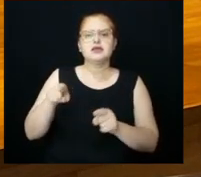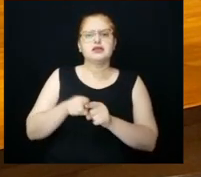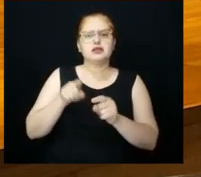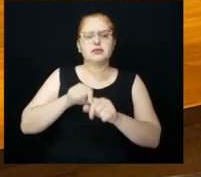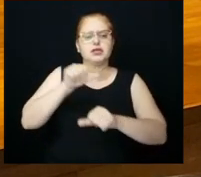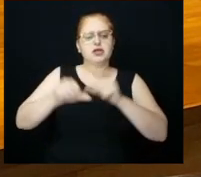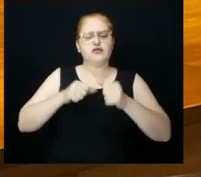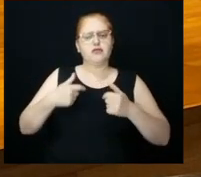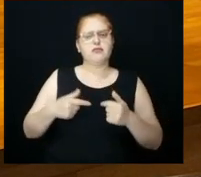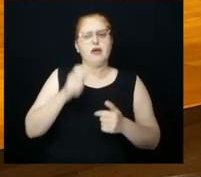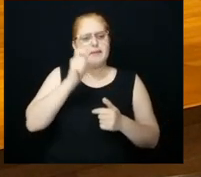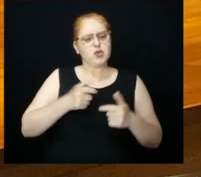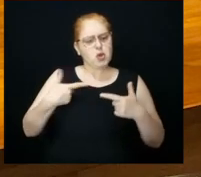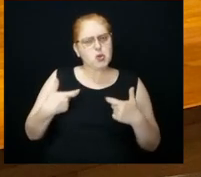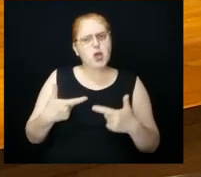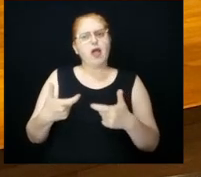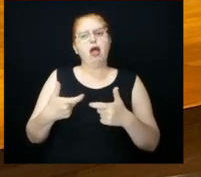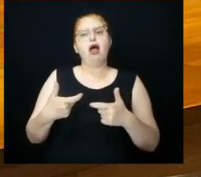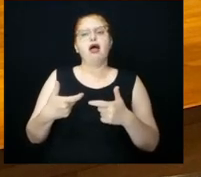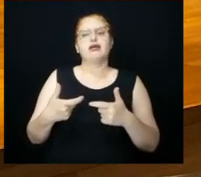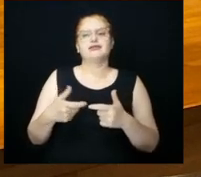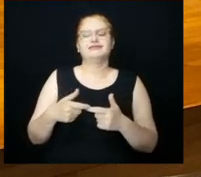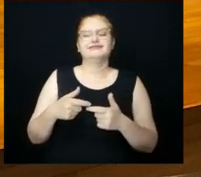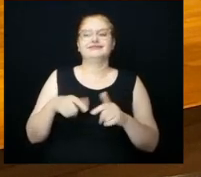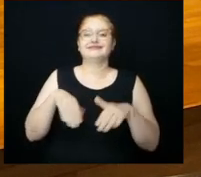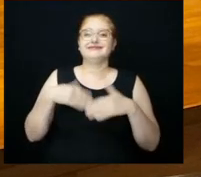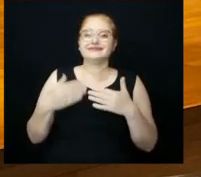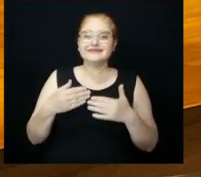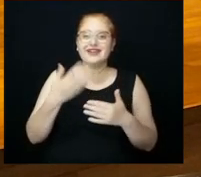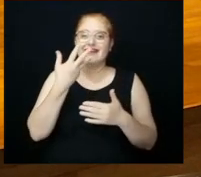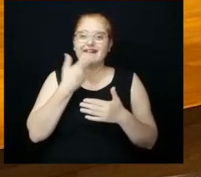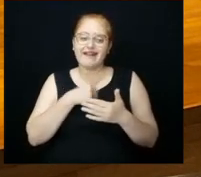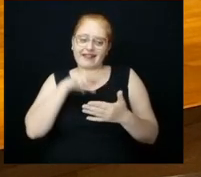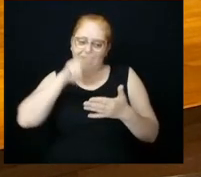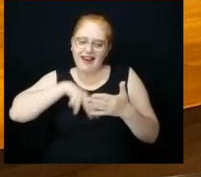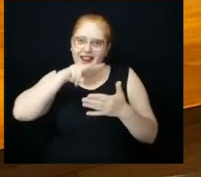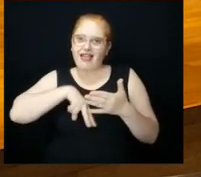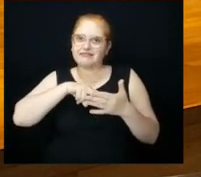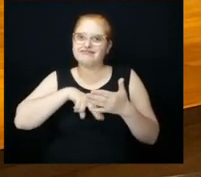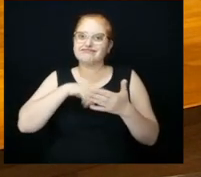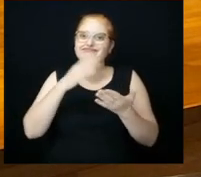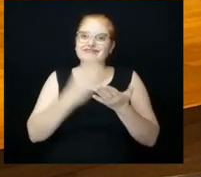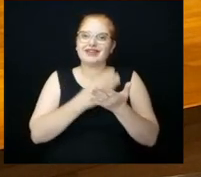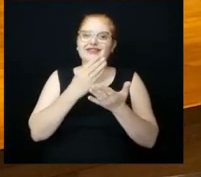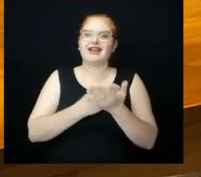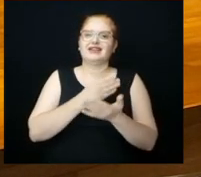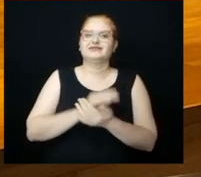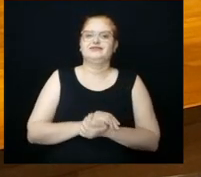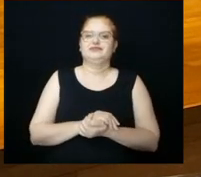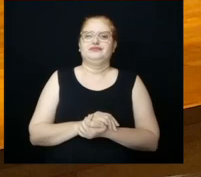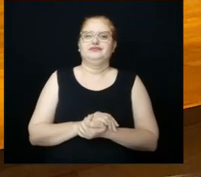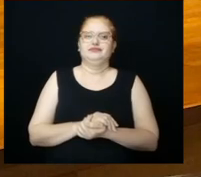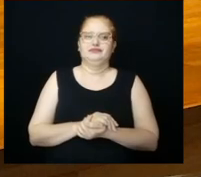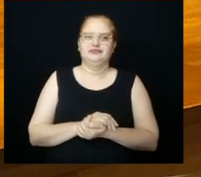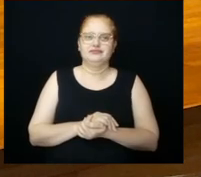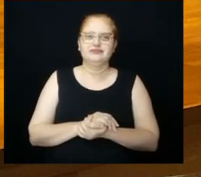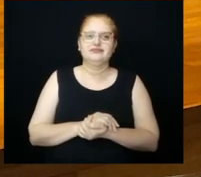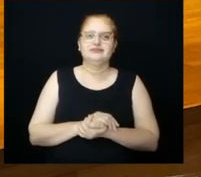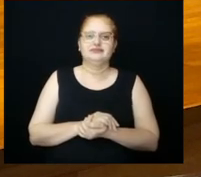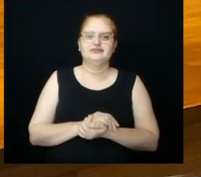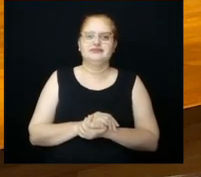guerreiro. Então, isso tudo o Muidinga está lendo, né, isso, e